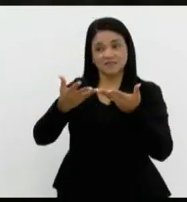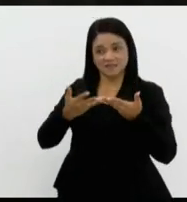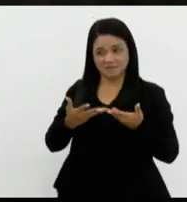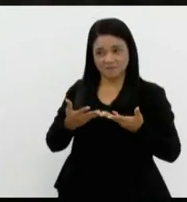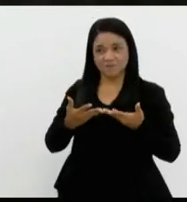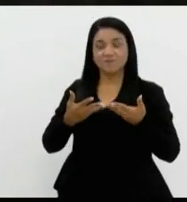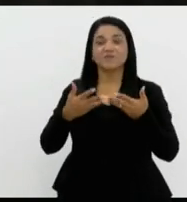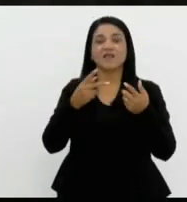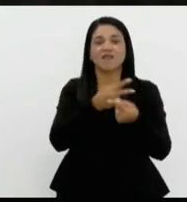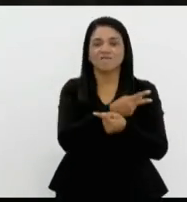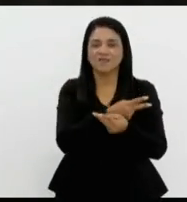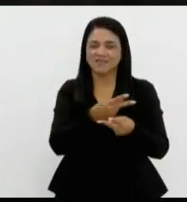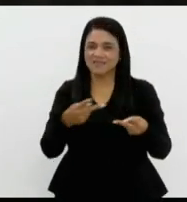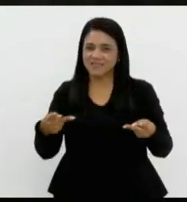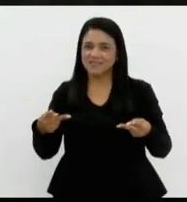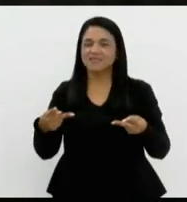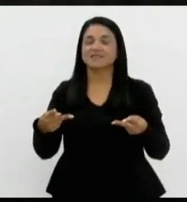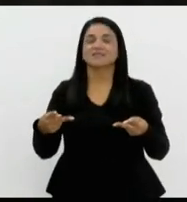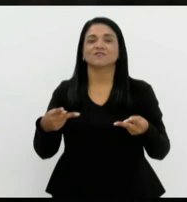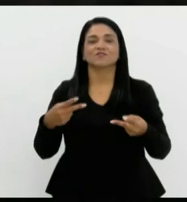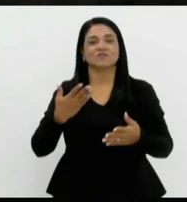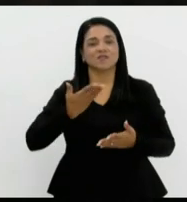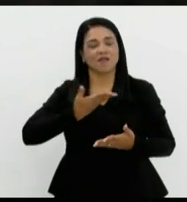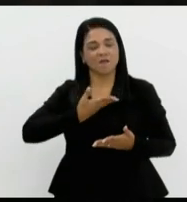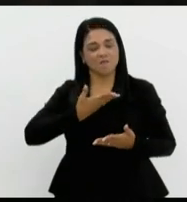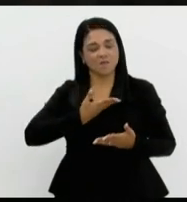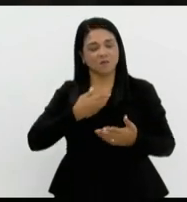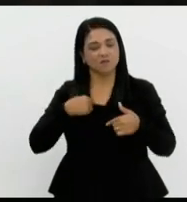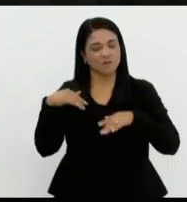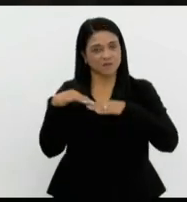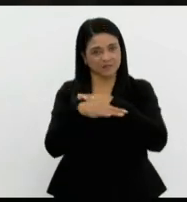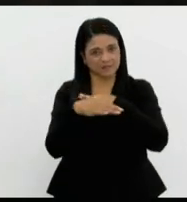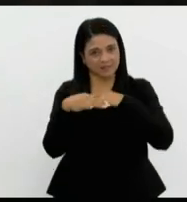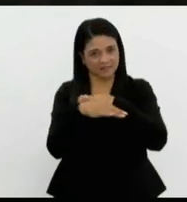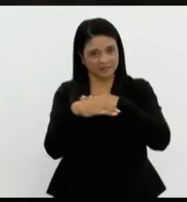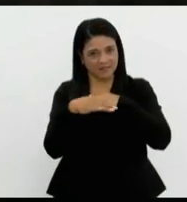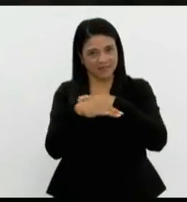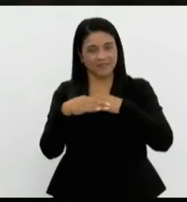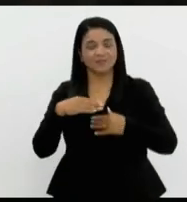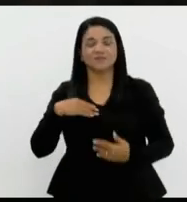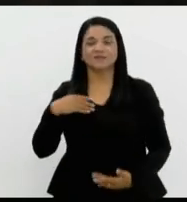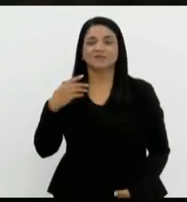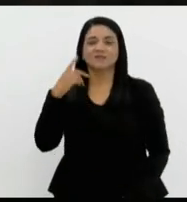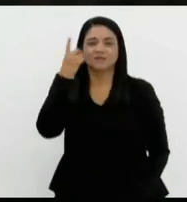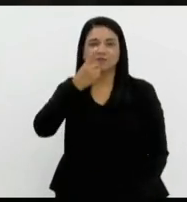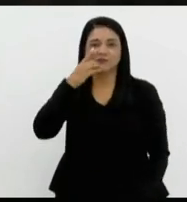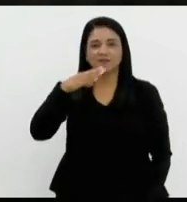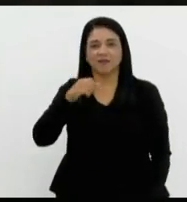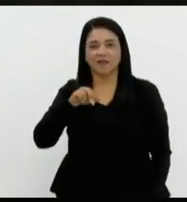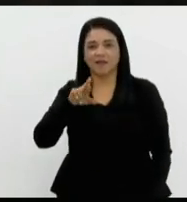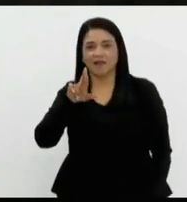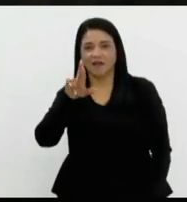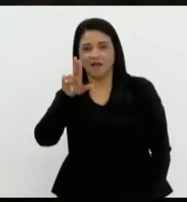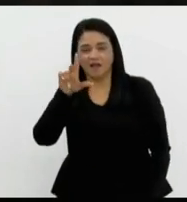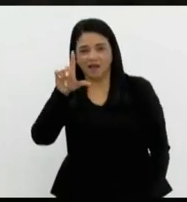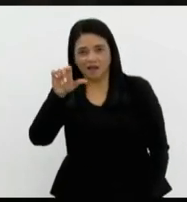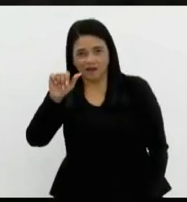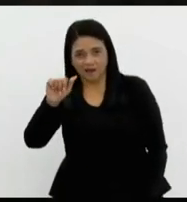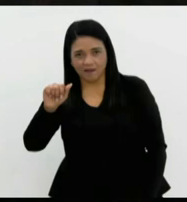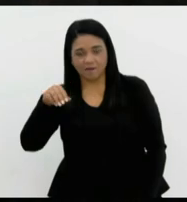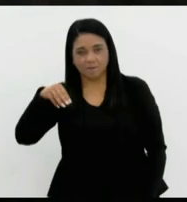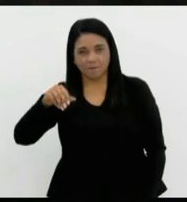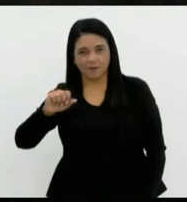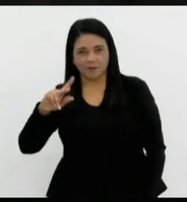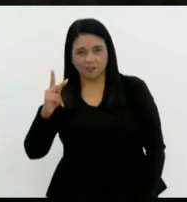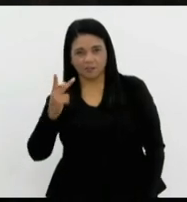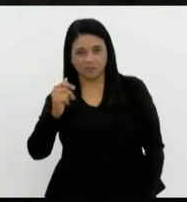a visita de colegas na minha cidade, deputada Carla Machado, que também é de um belíssimo município, São